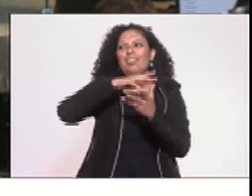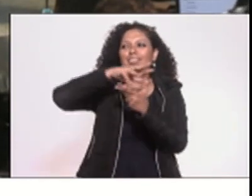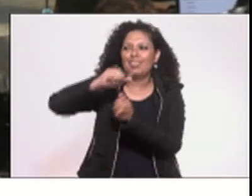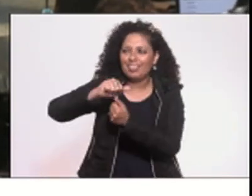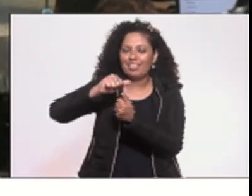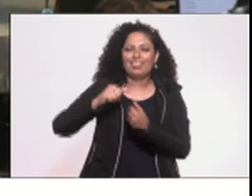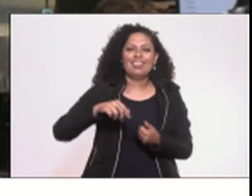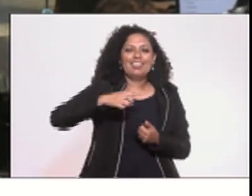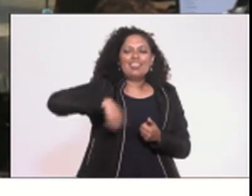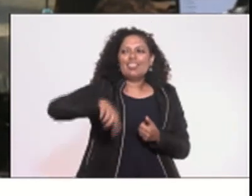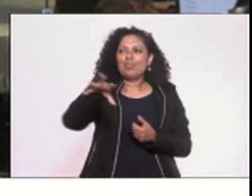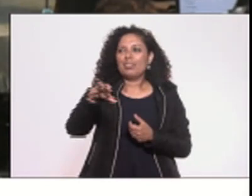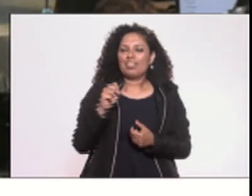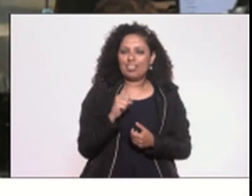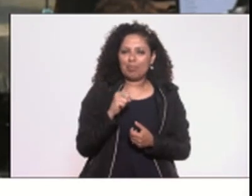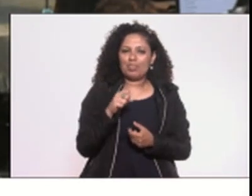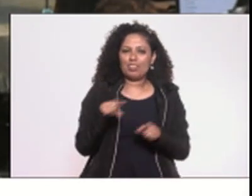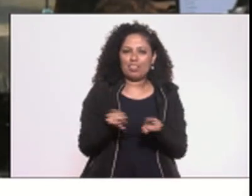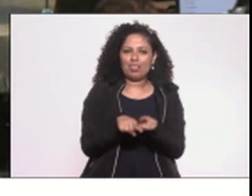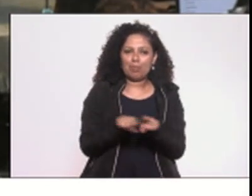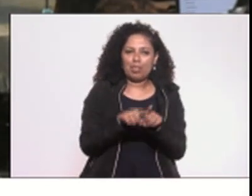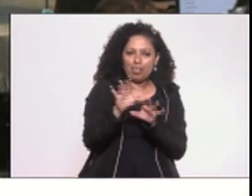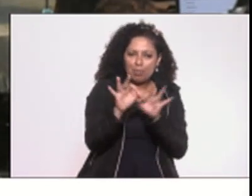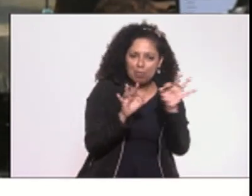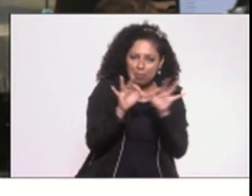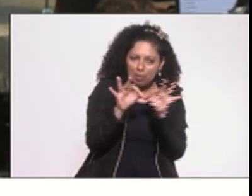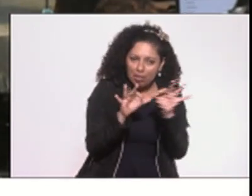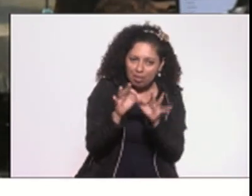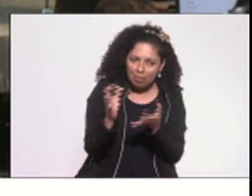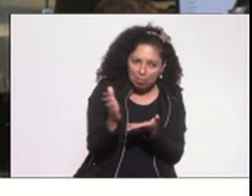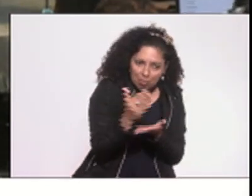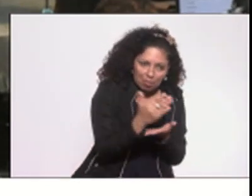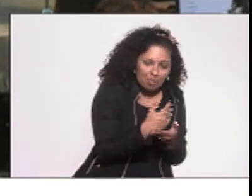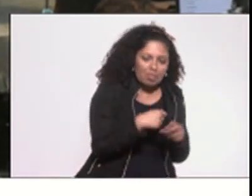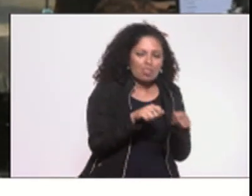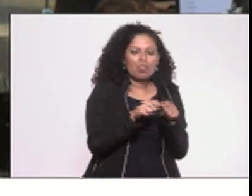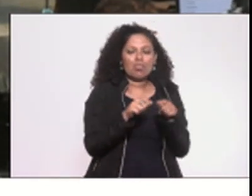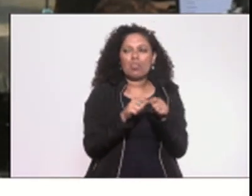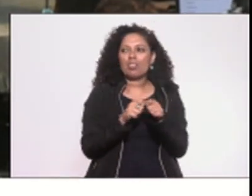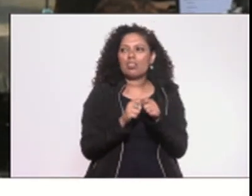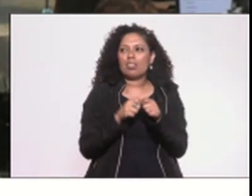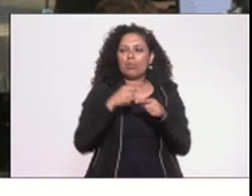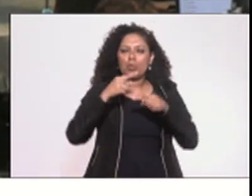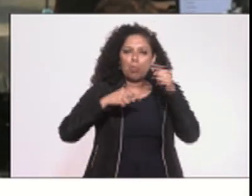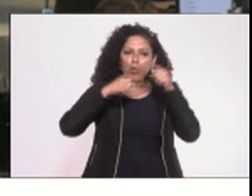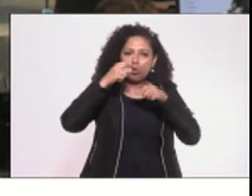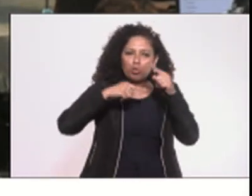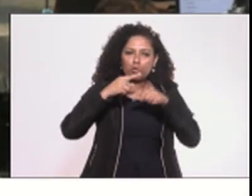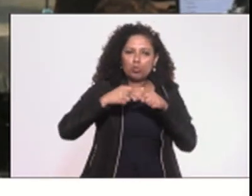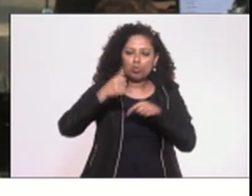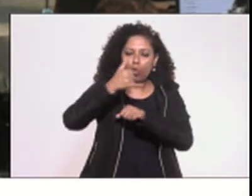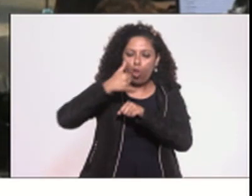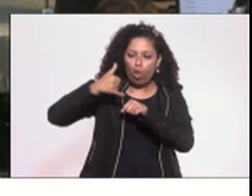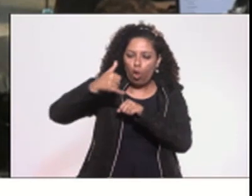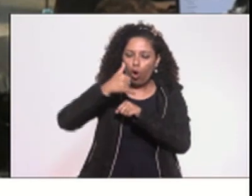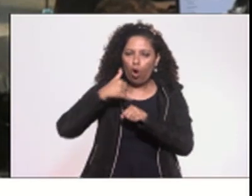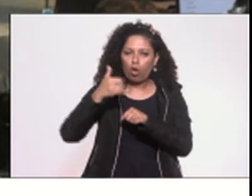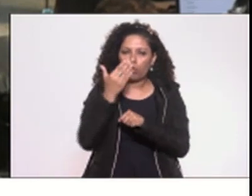a coleta, o processamento e fazemos o produto final do óleo de cozinha